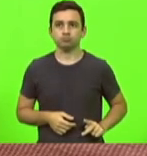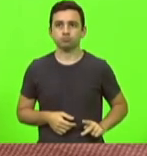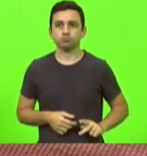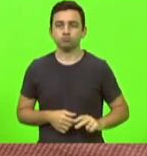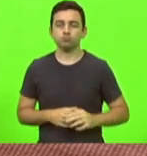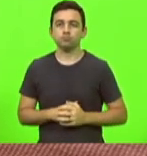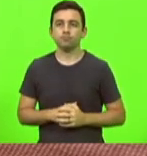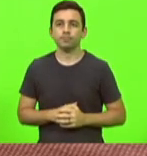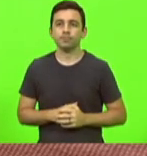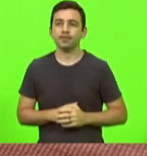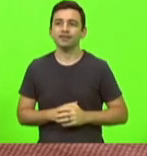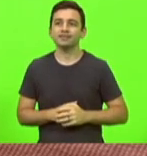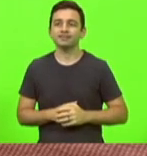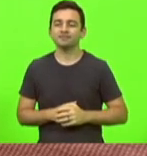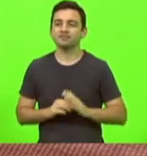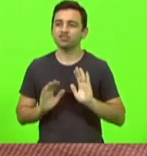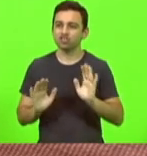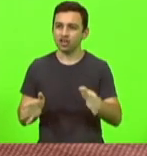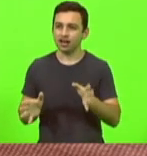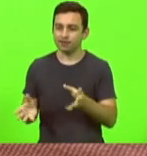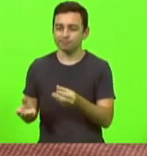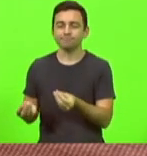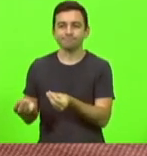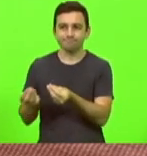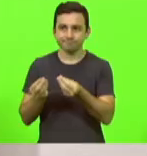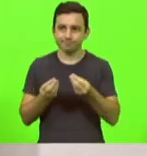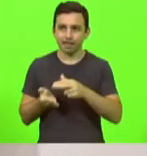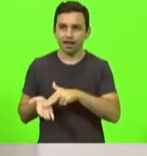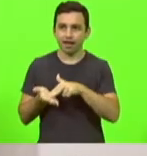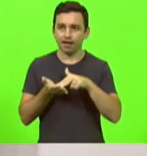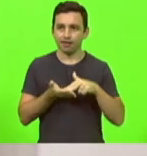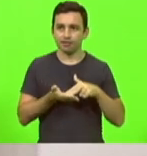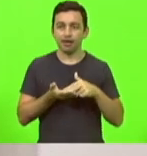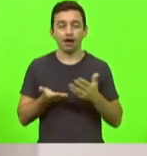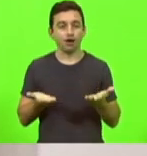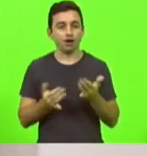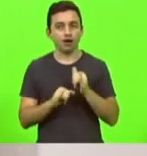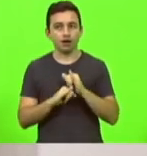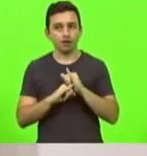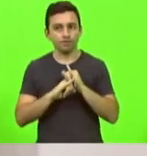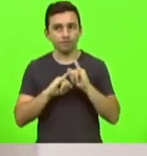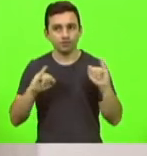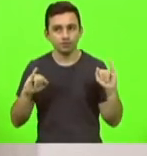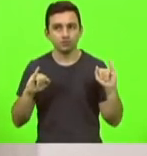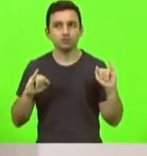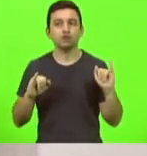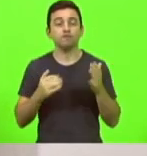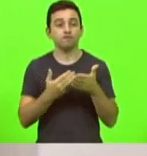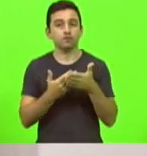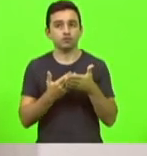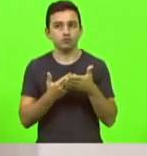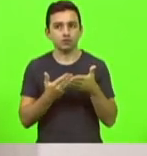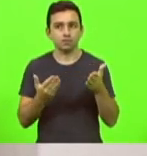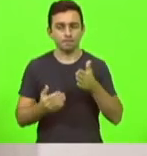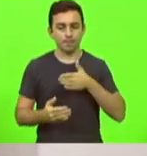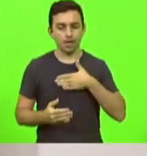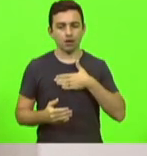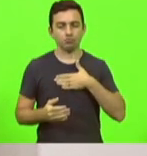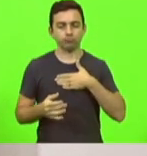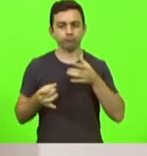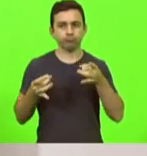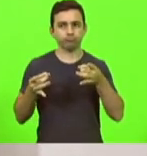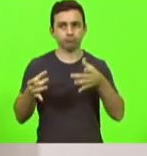carta recebida Deputado Mauro de Nadal comunico a vossas a vossa excelência' minha renúncia